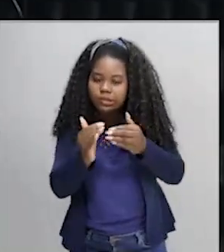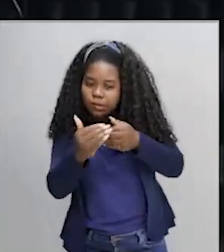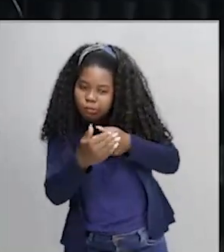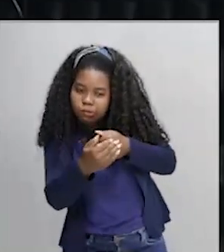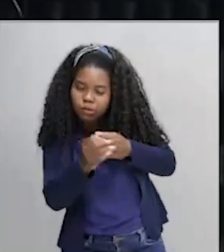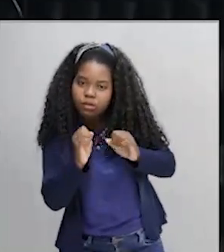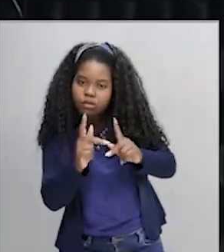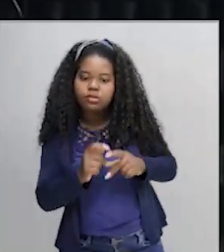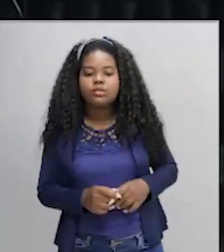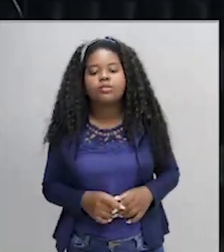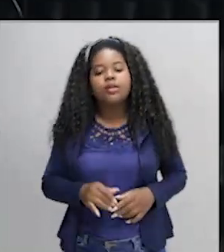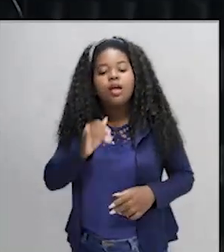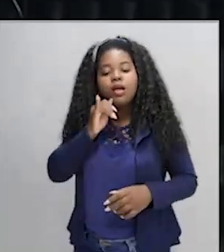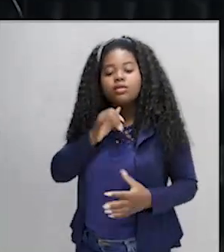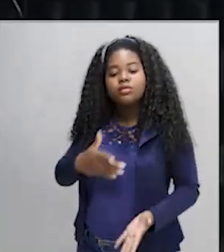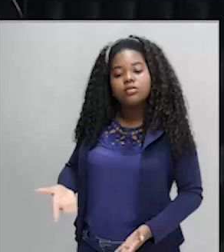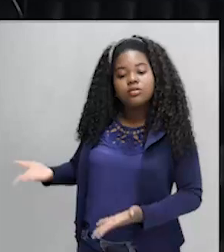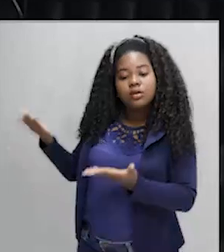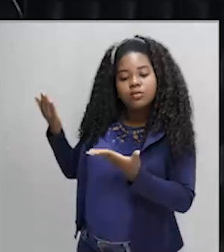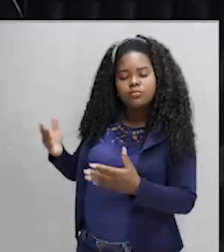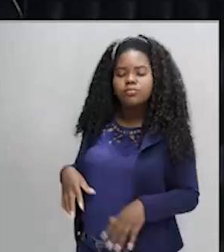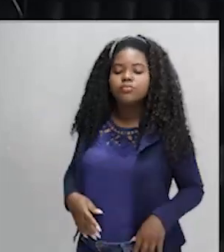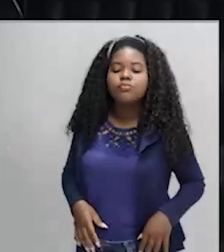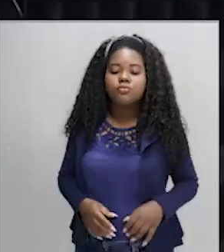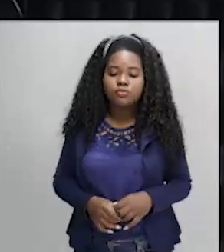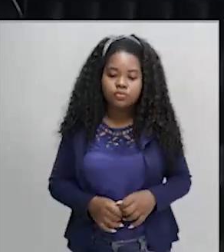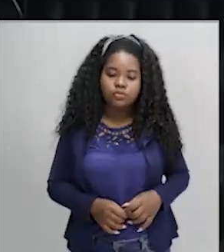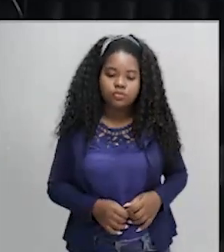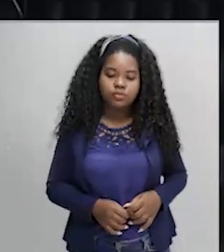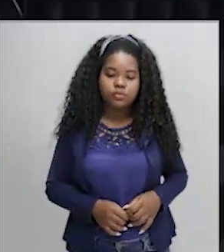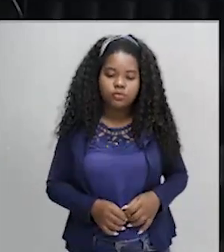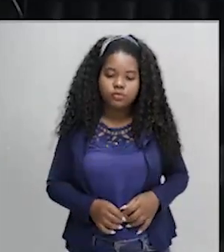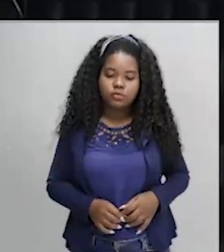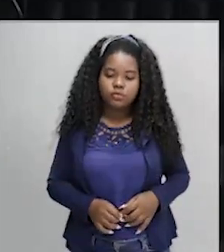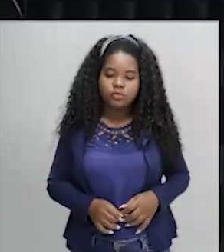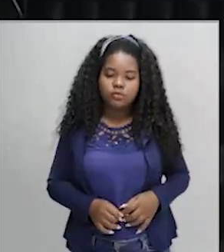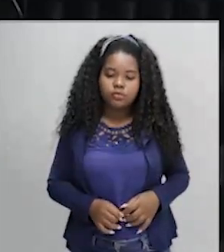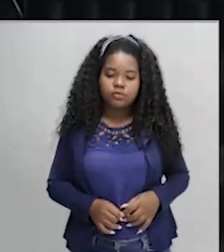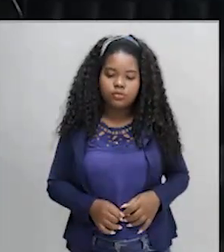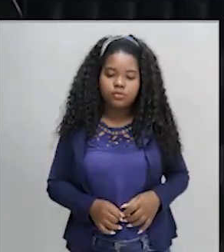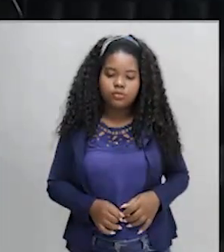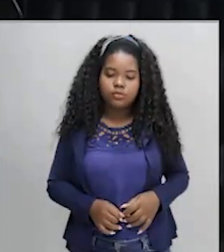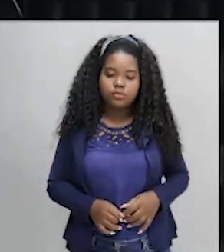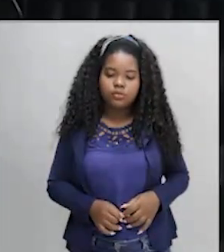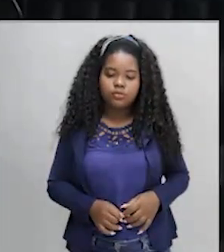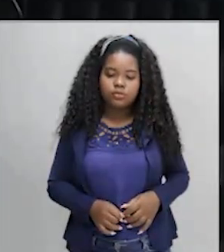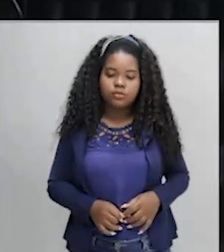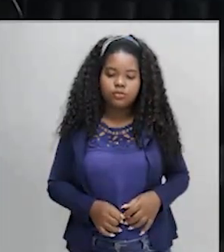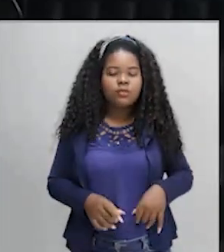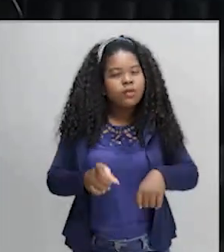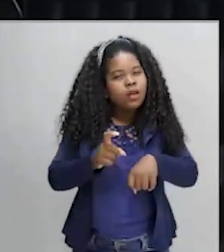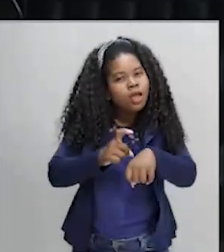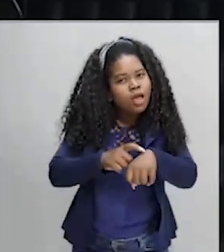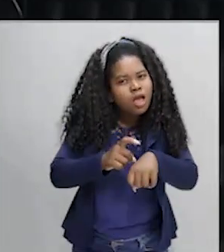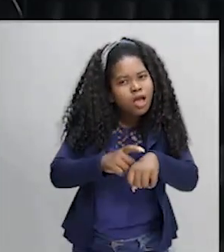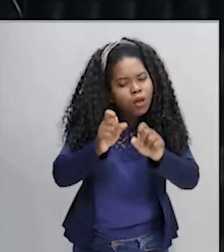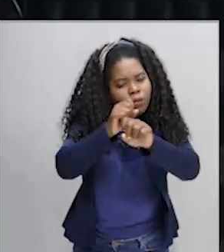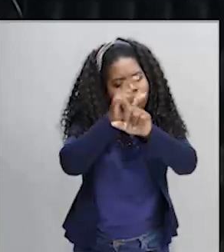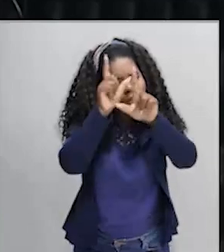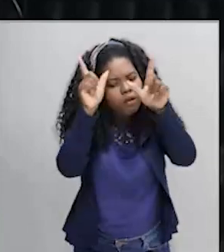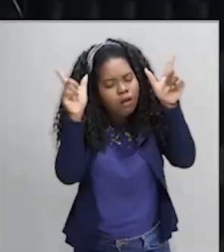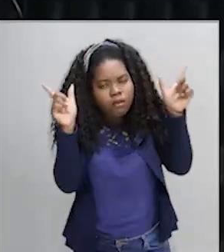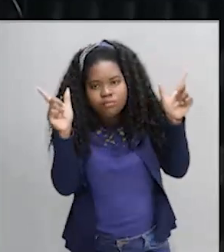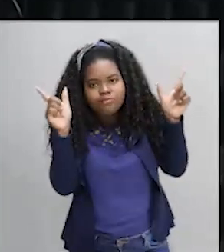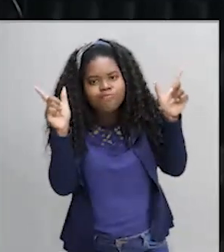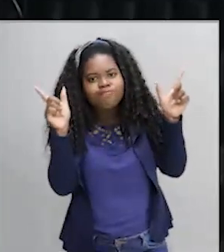what time do you get up? Que horas você acorda? Eu não vou traduzir isso aqui como conseguir para